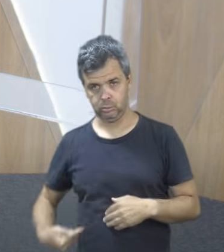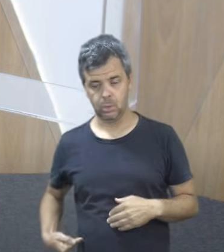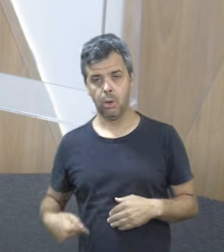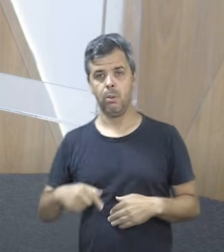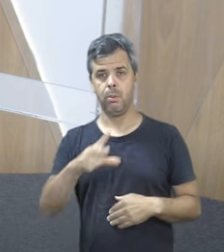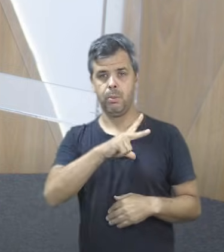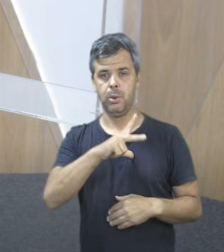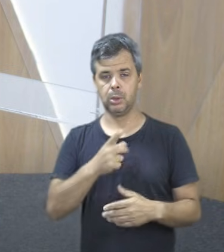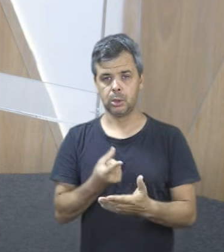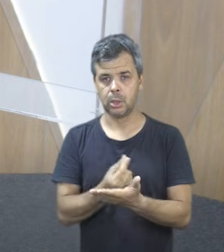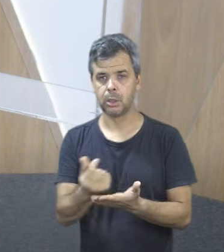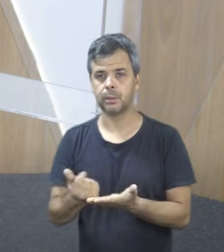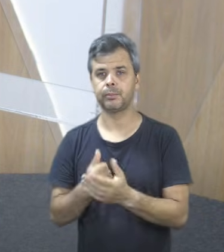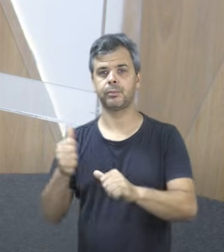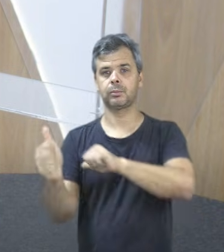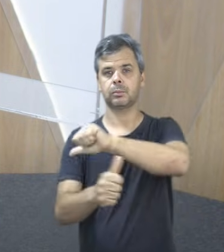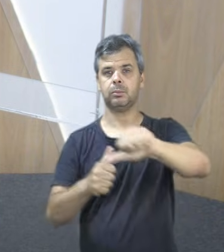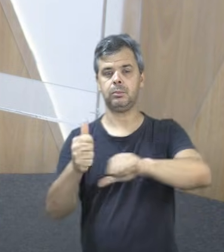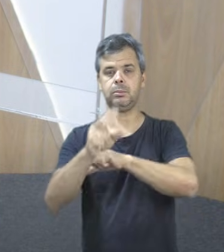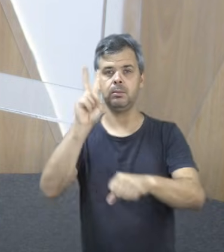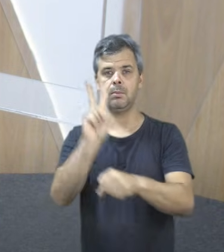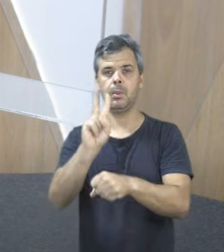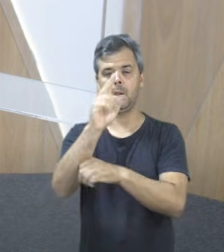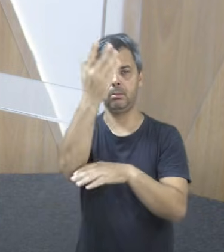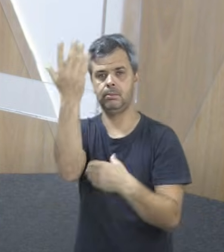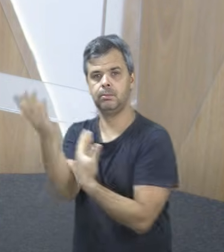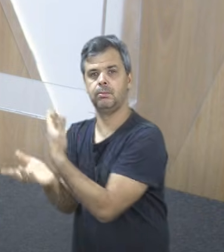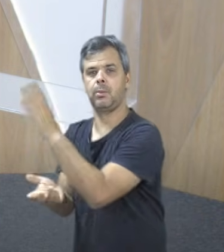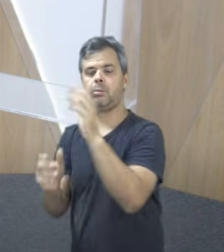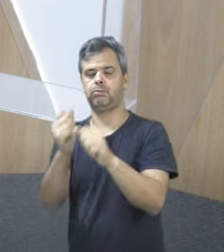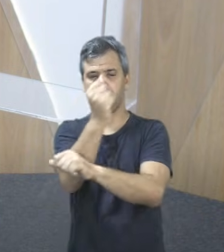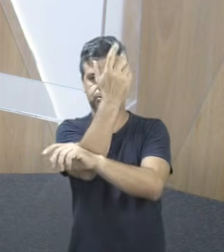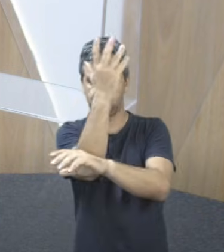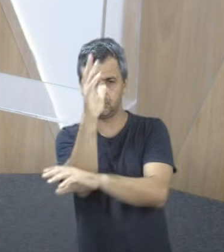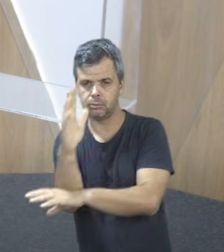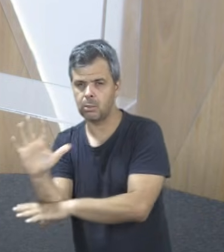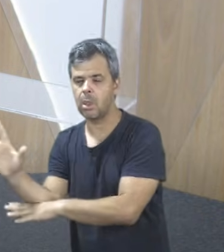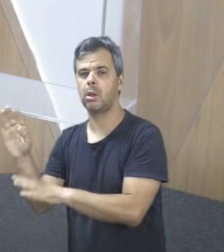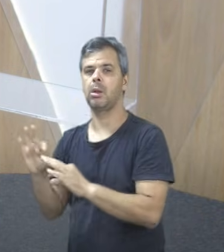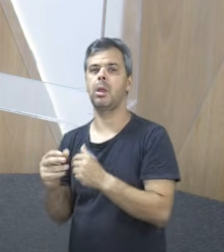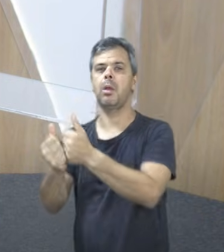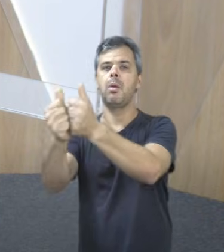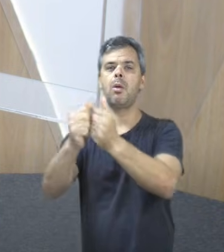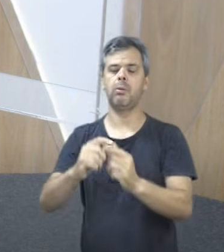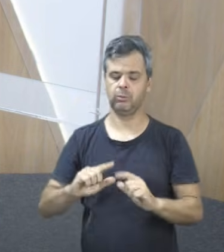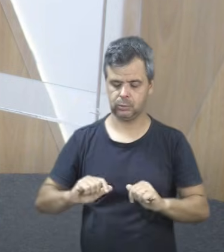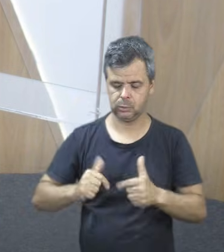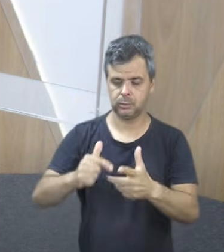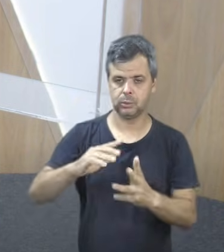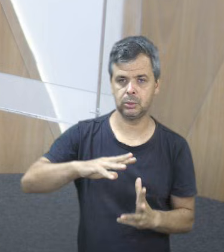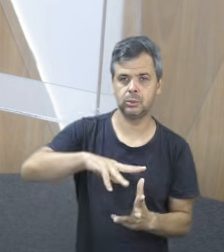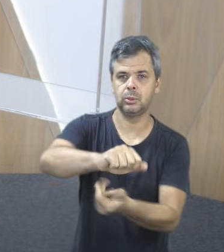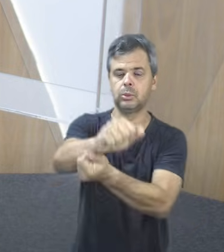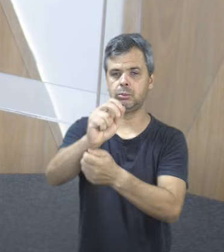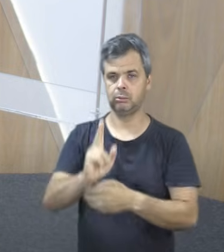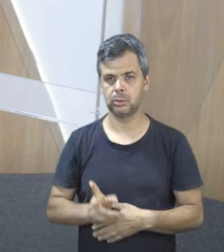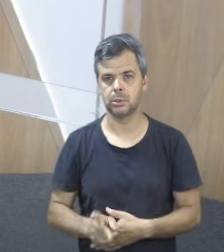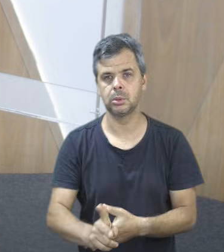com potencial de transformar a proteção das florestas tropicais em um esforço internacional